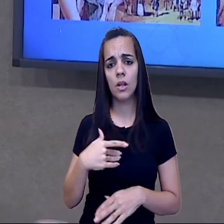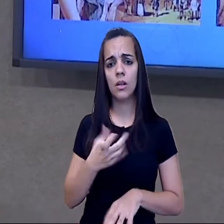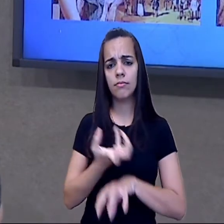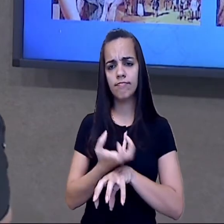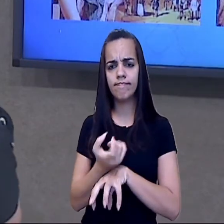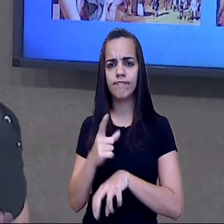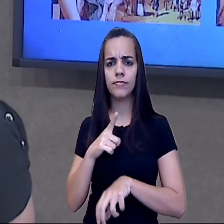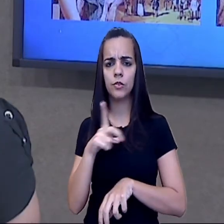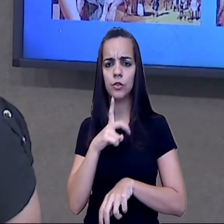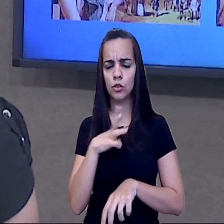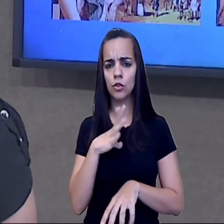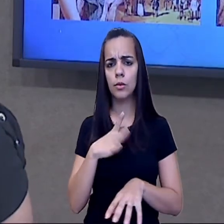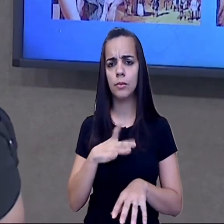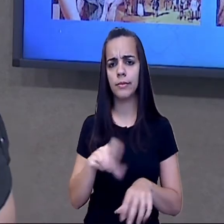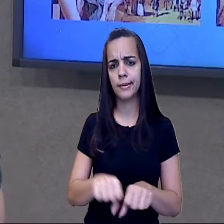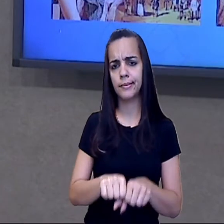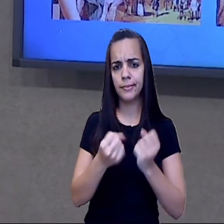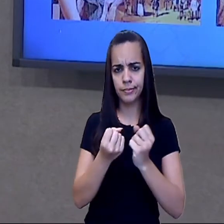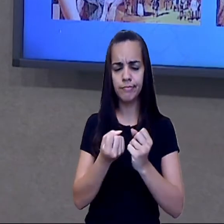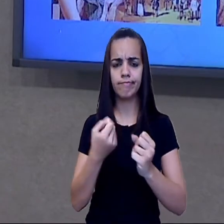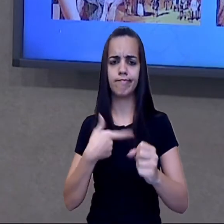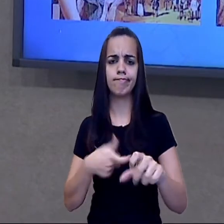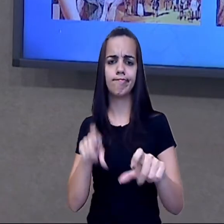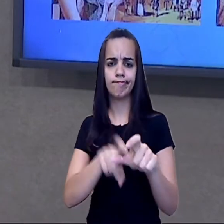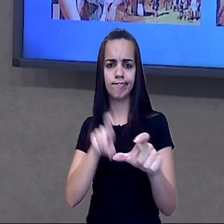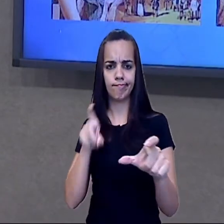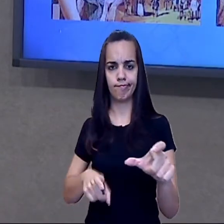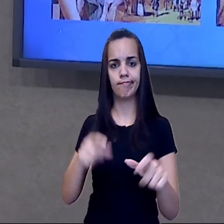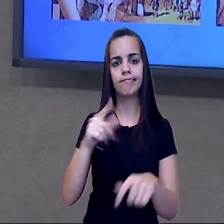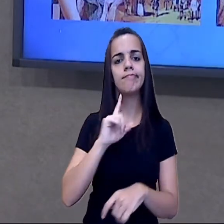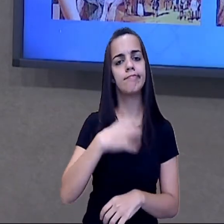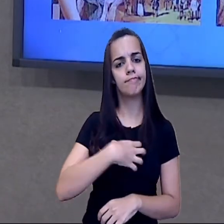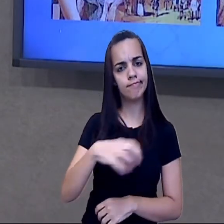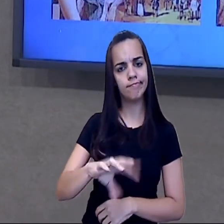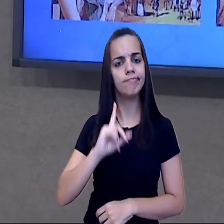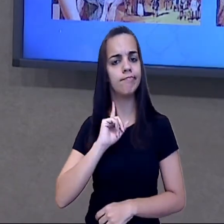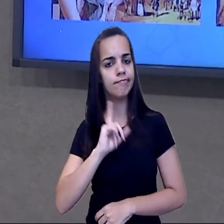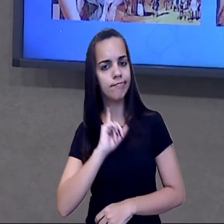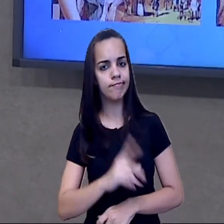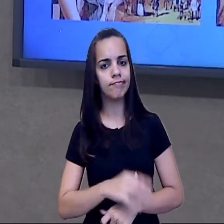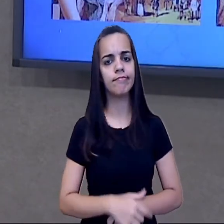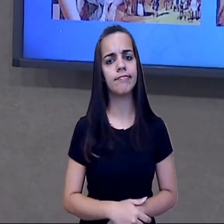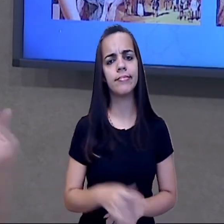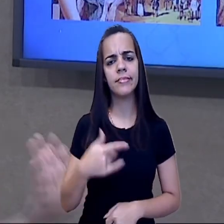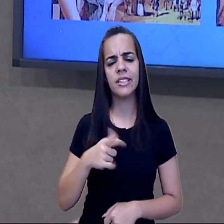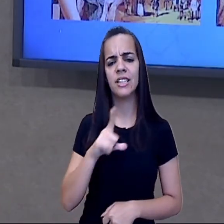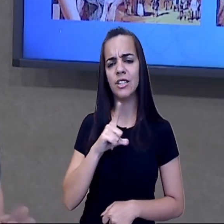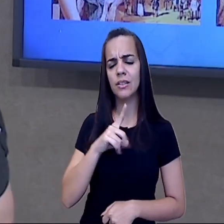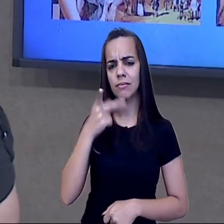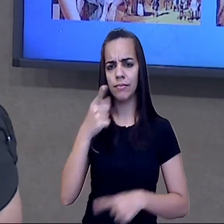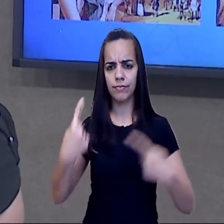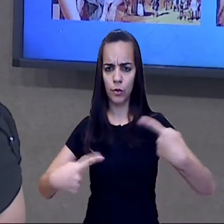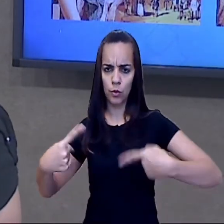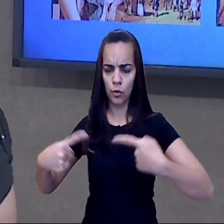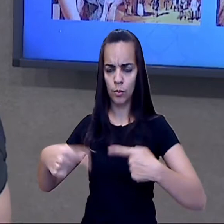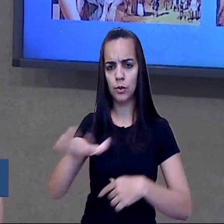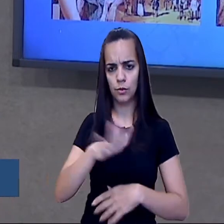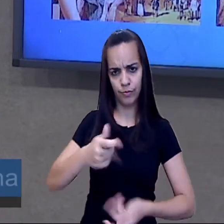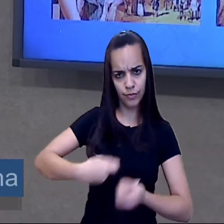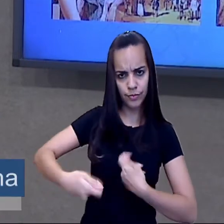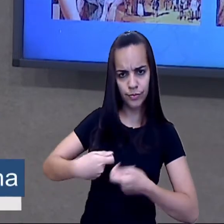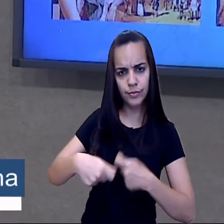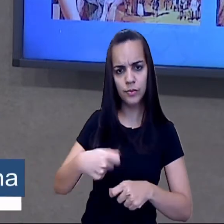a Conjuração Mineira e a Conjuração Baiana, que são dois fatores que vieram de problemas políticos e